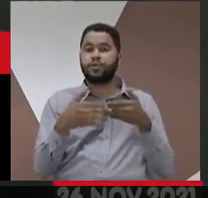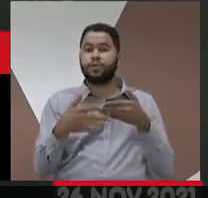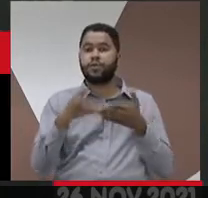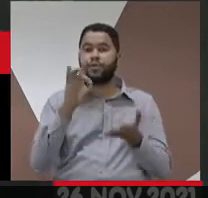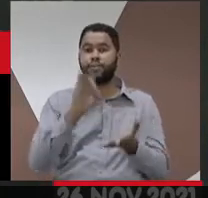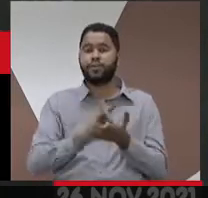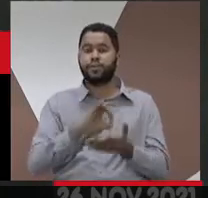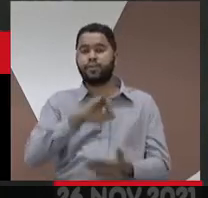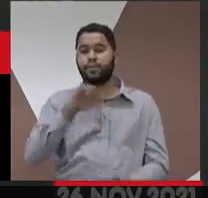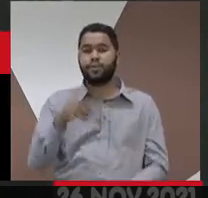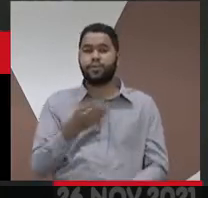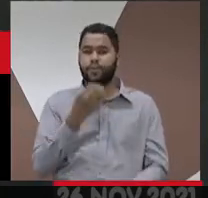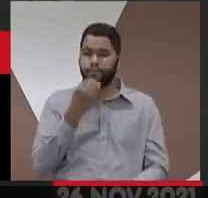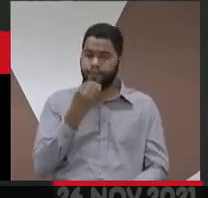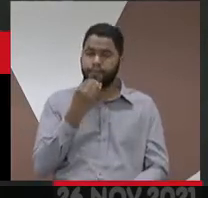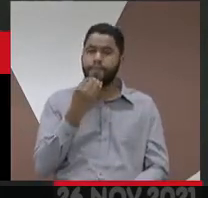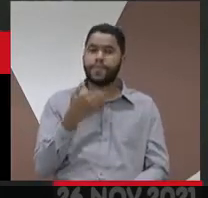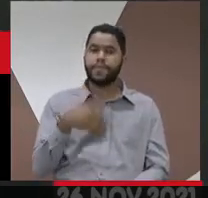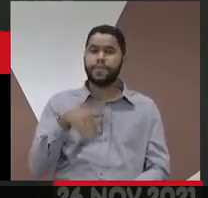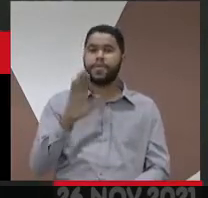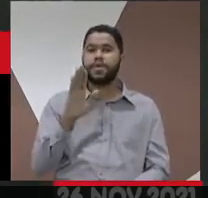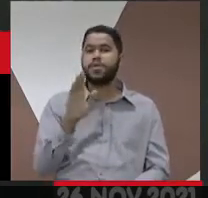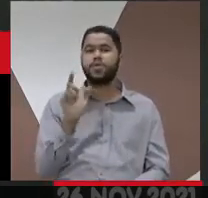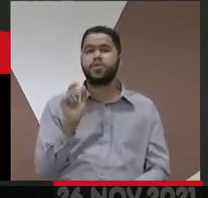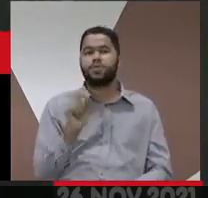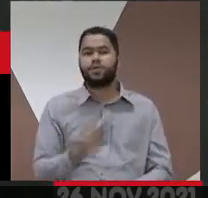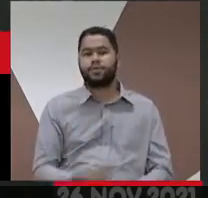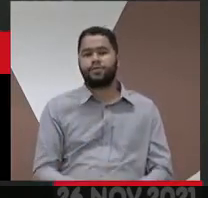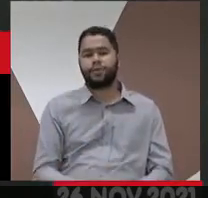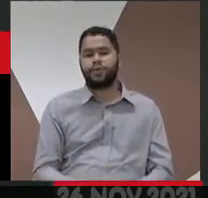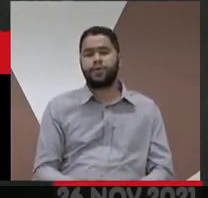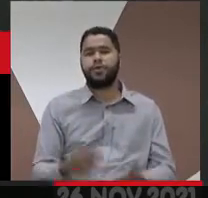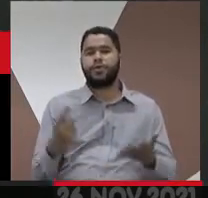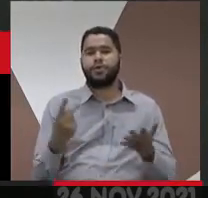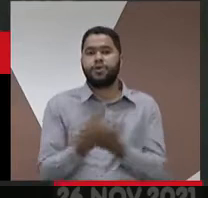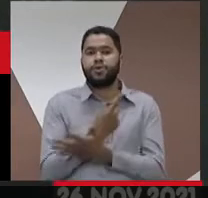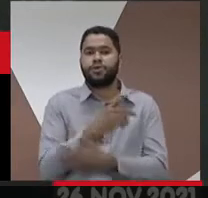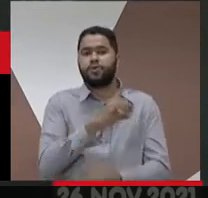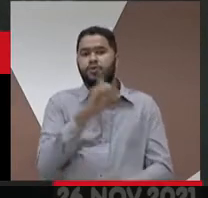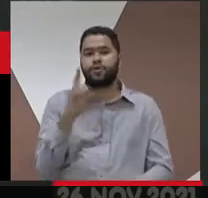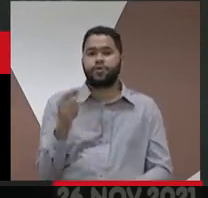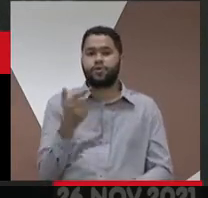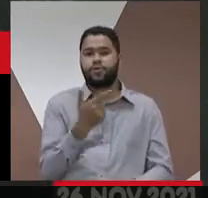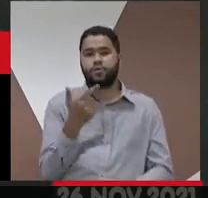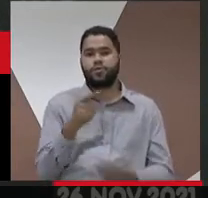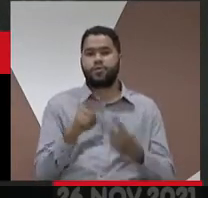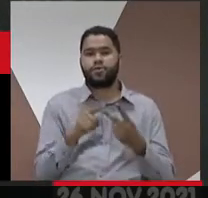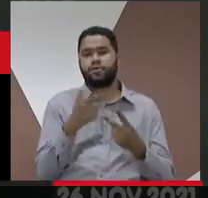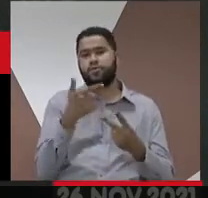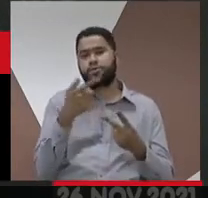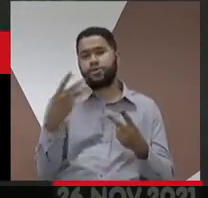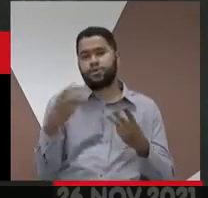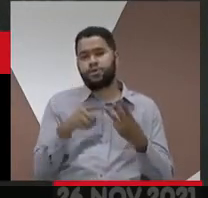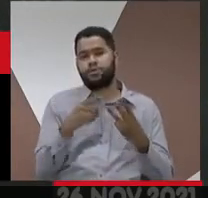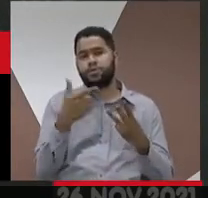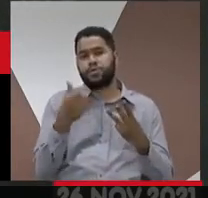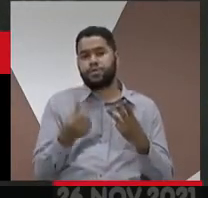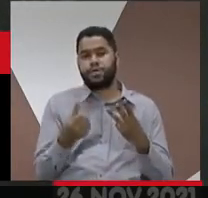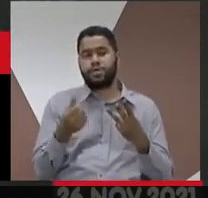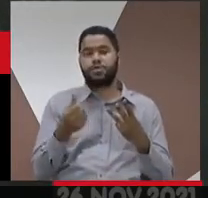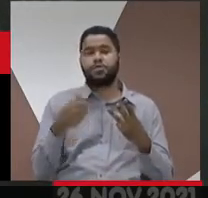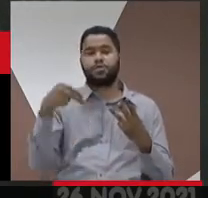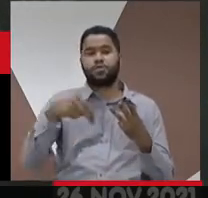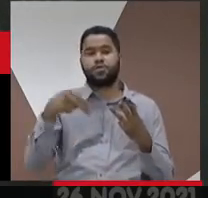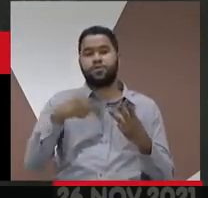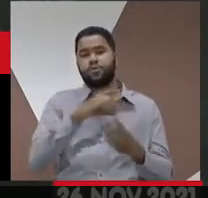efetiva oportunidade, para além daquelas que ocorreram nos dias 22, 23 e 26 de novembro de 2021, promovidas